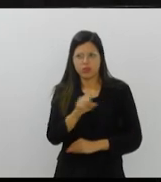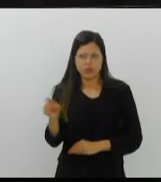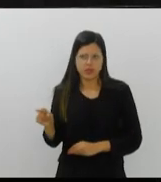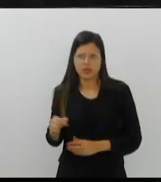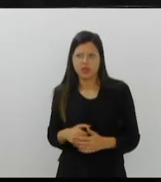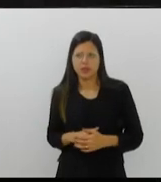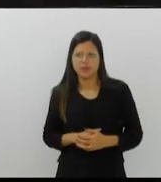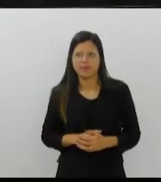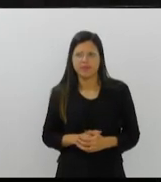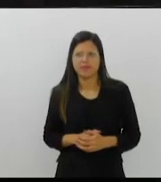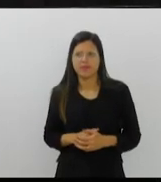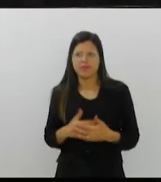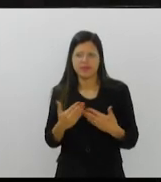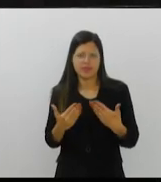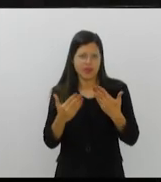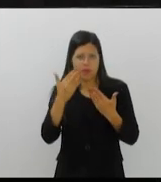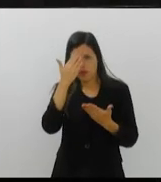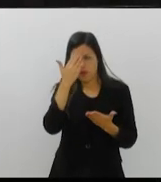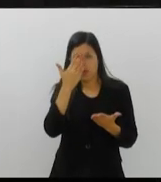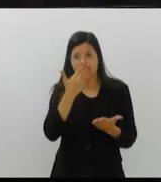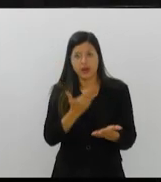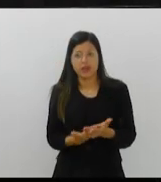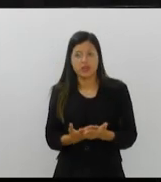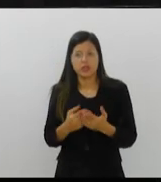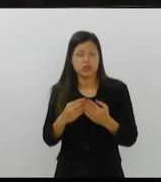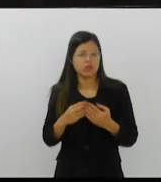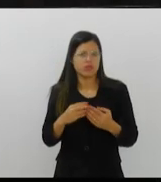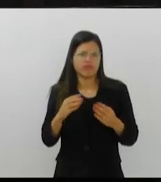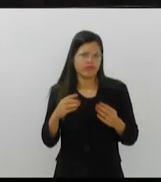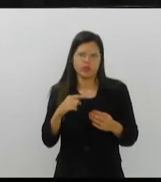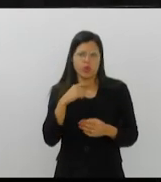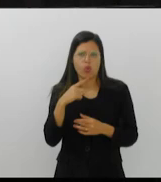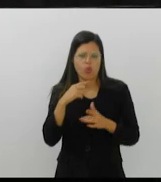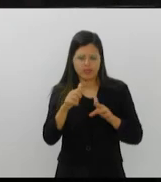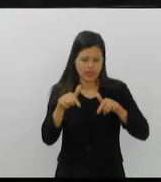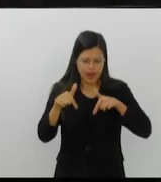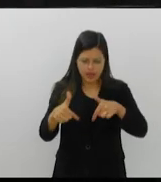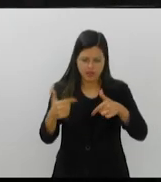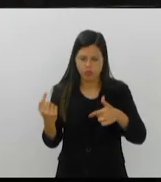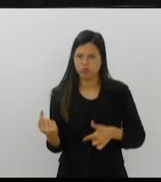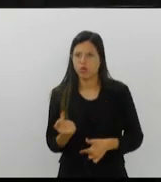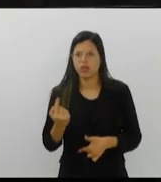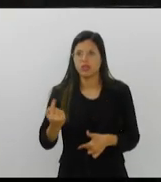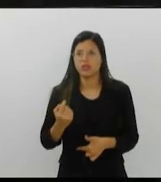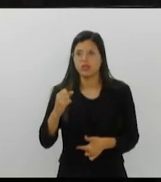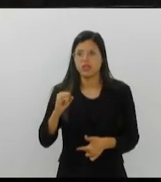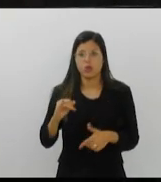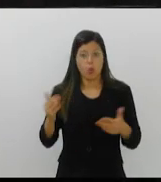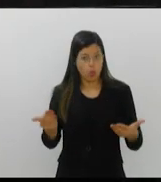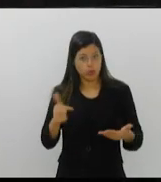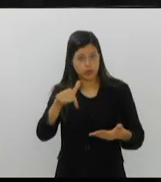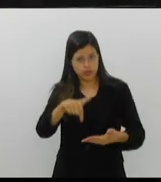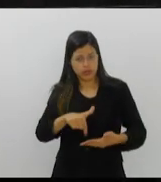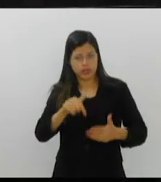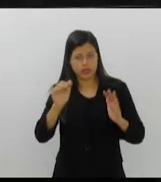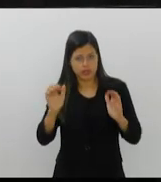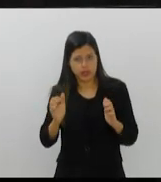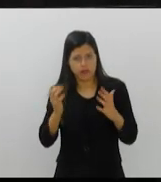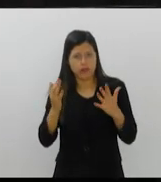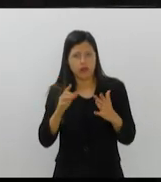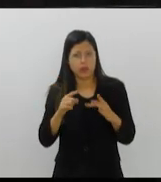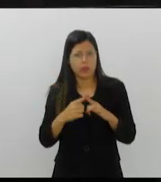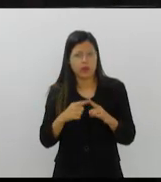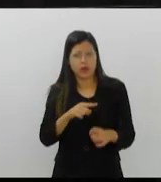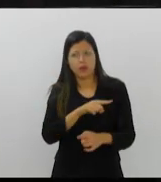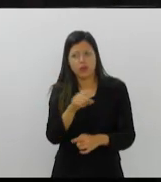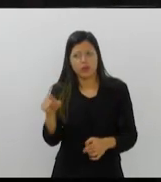Então, eu acredito que nada nós fazemos sozinhos. Se nós estamos aqui, nesse momento, foi porque vocês fizeram